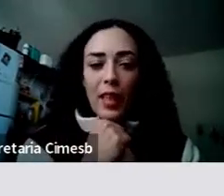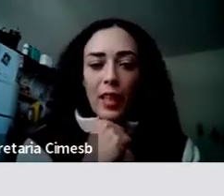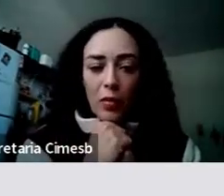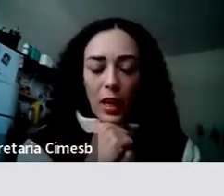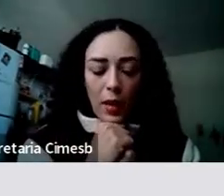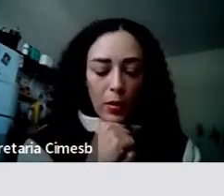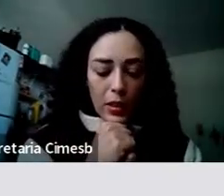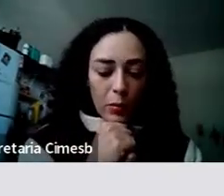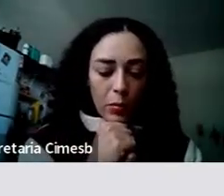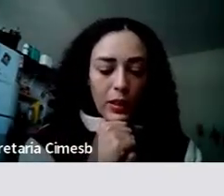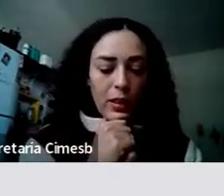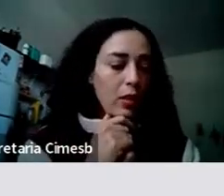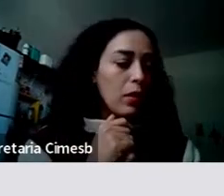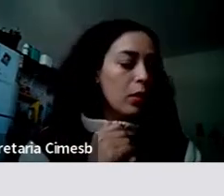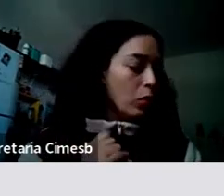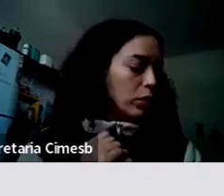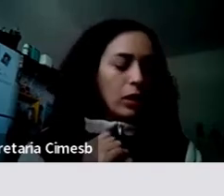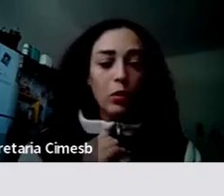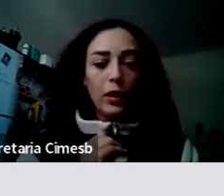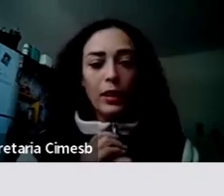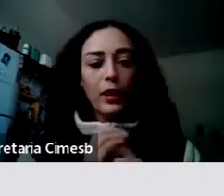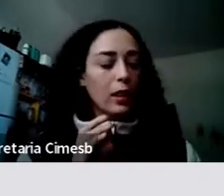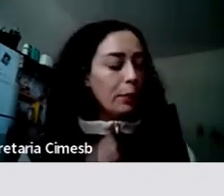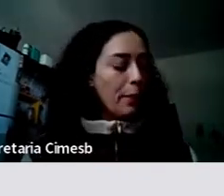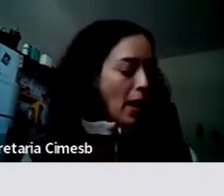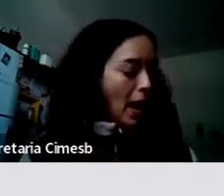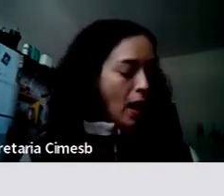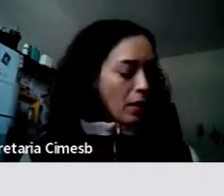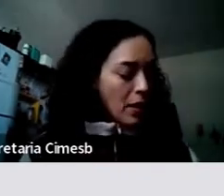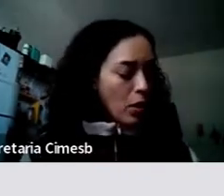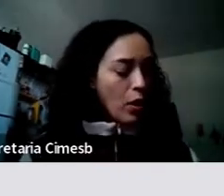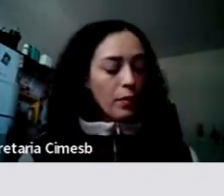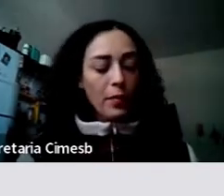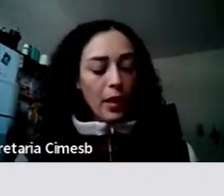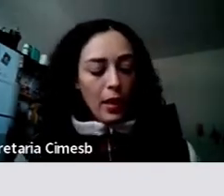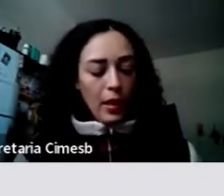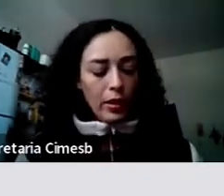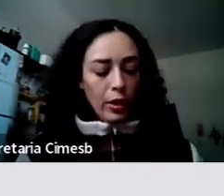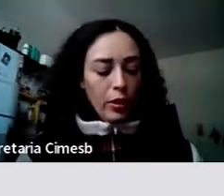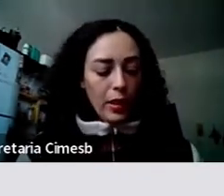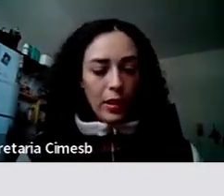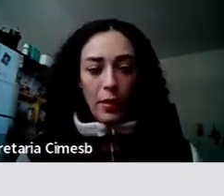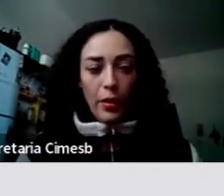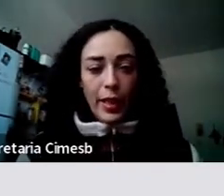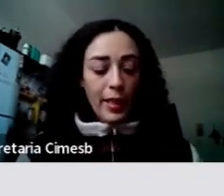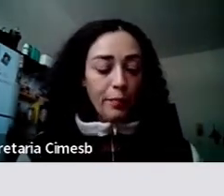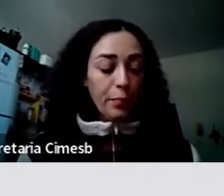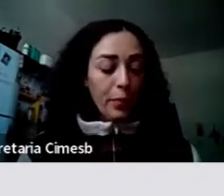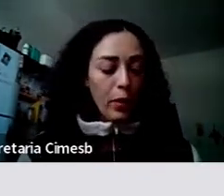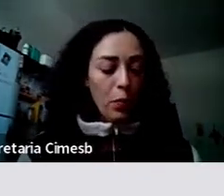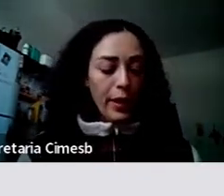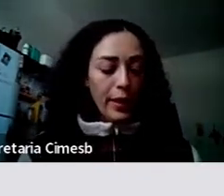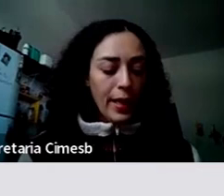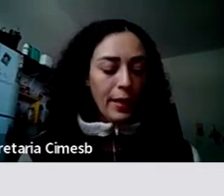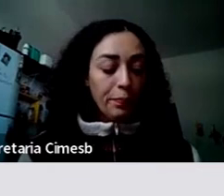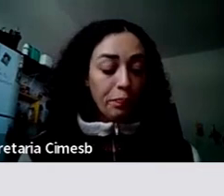estão fazendo a pós-graduação? Eu consigo, assim, preparar a aula melhor, a gente se conhecer melhor aí,